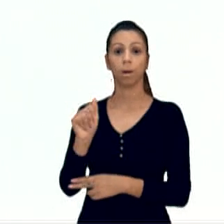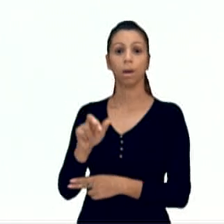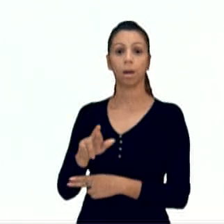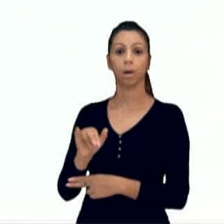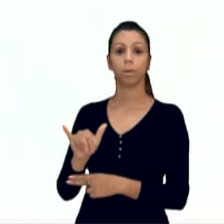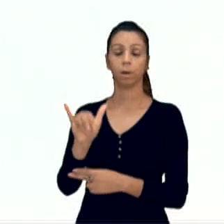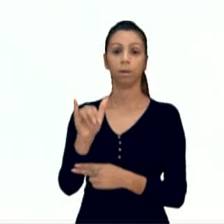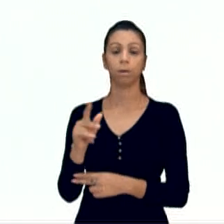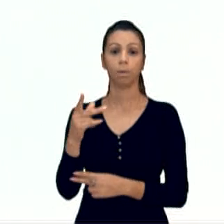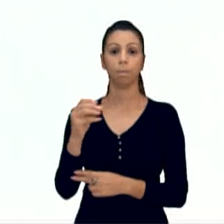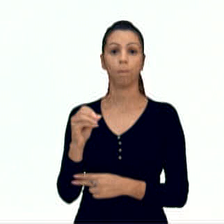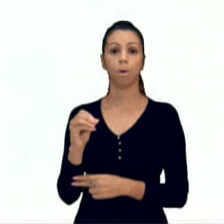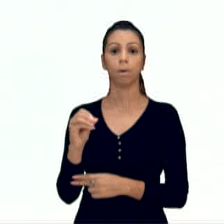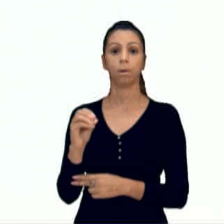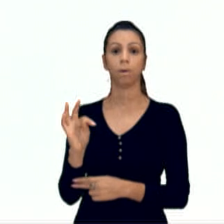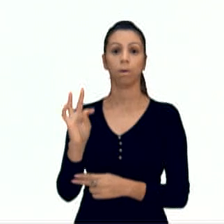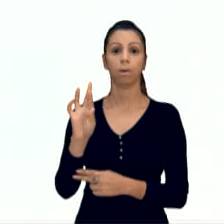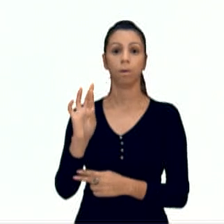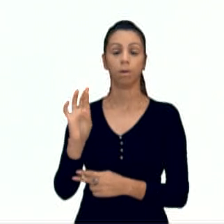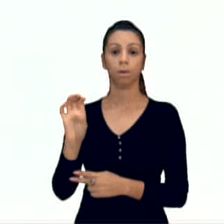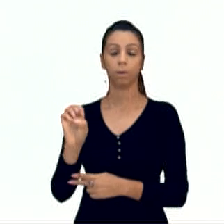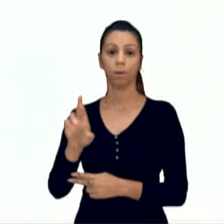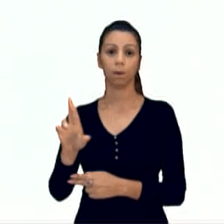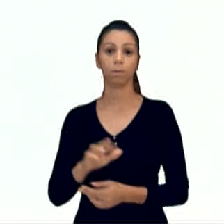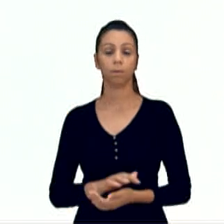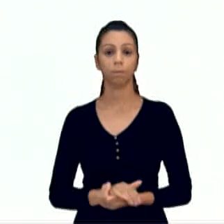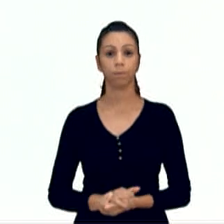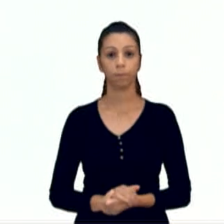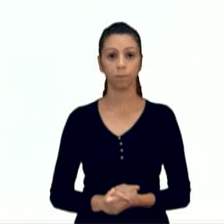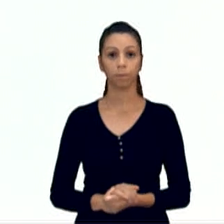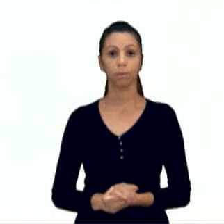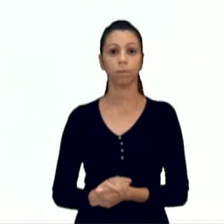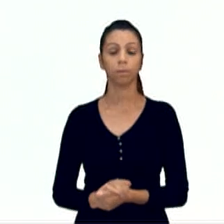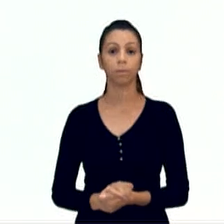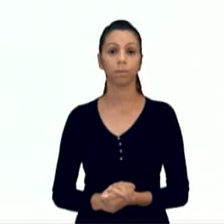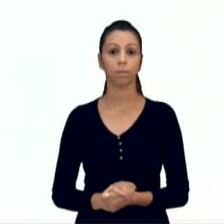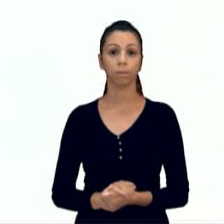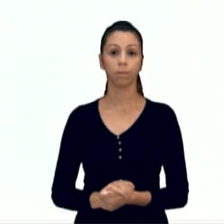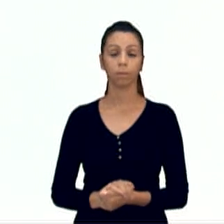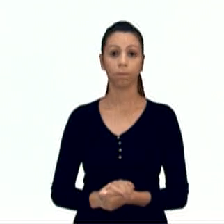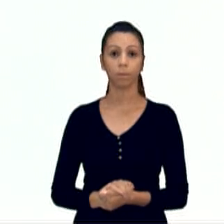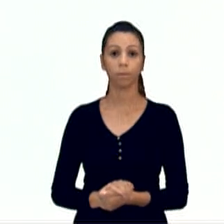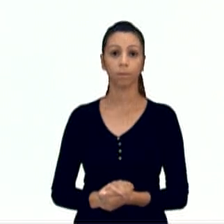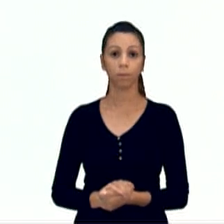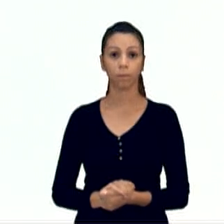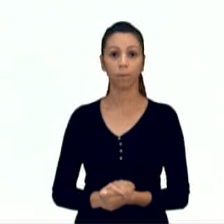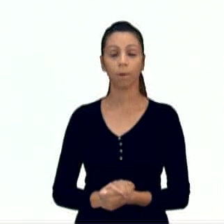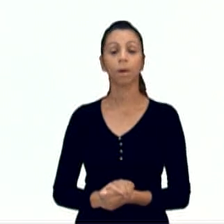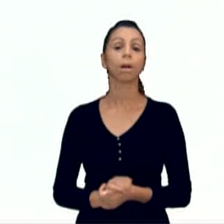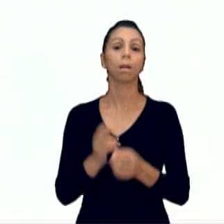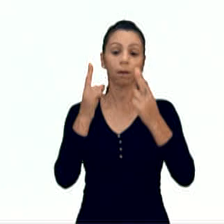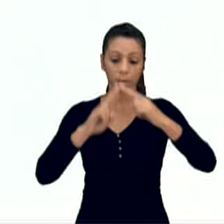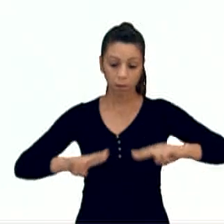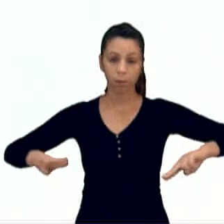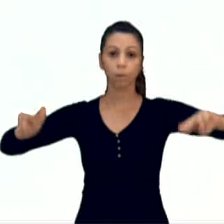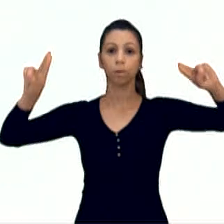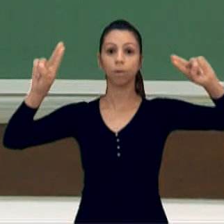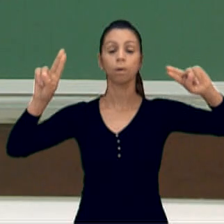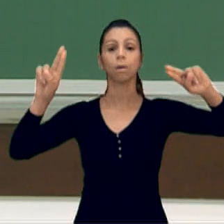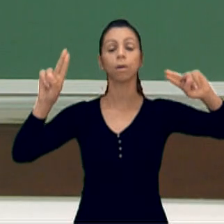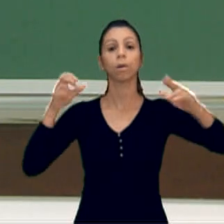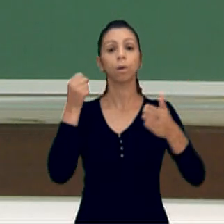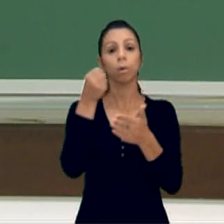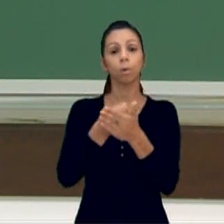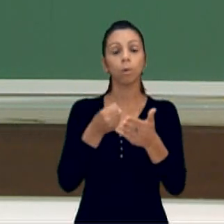the United Nations Human Goodwill Ambassador. Ela é embaixadora das Nações Unidas das Mulheres.